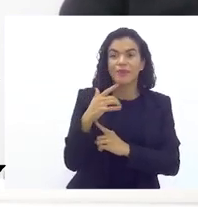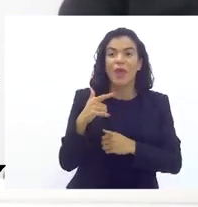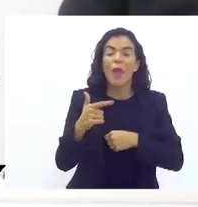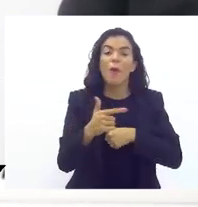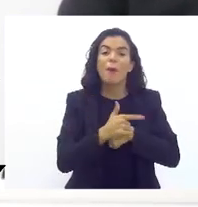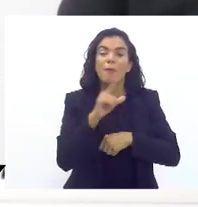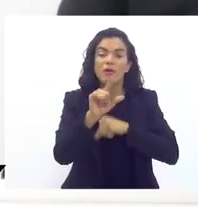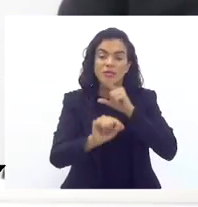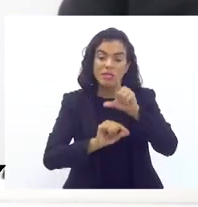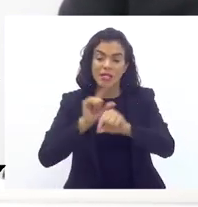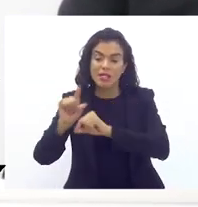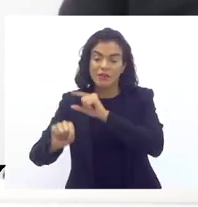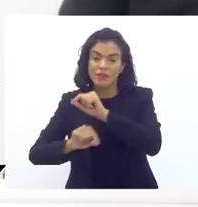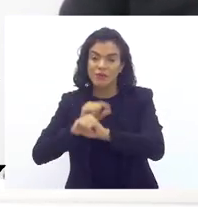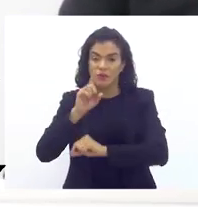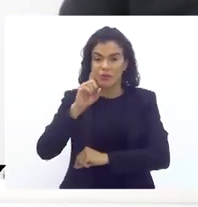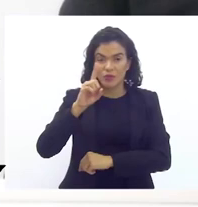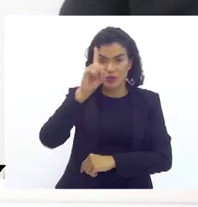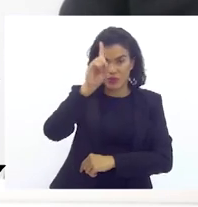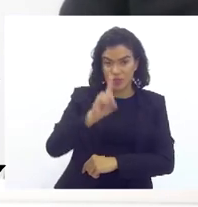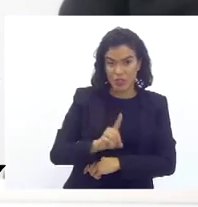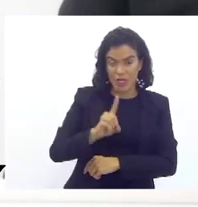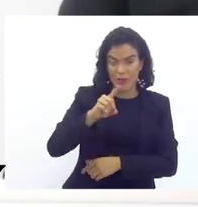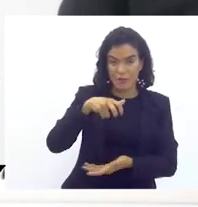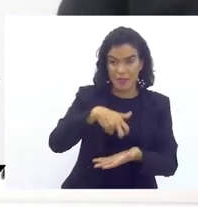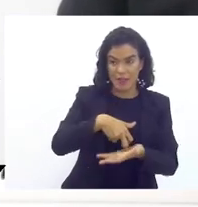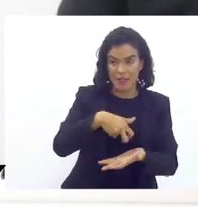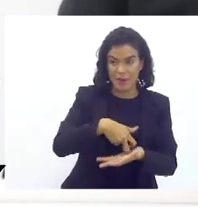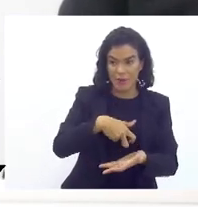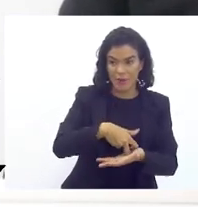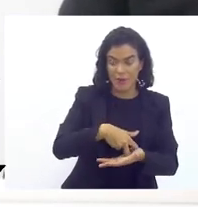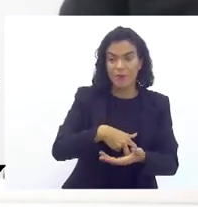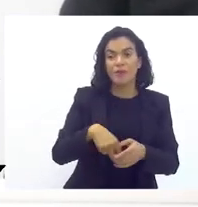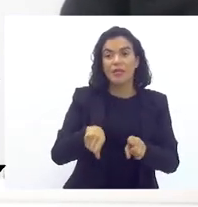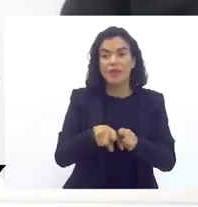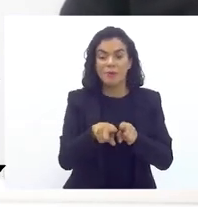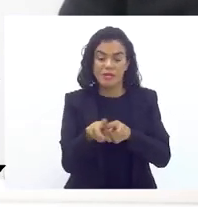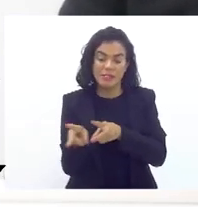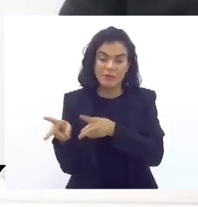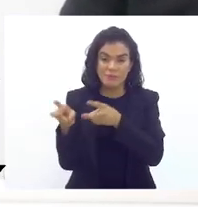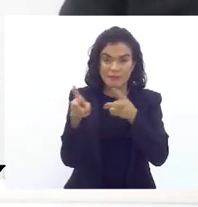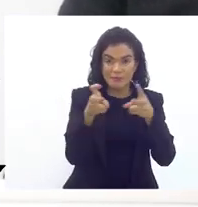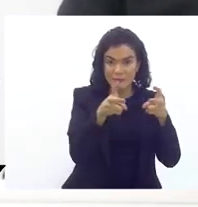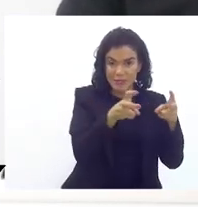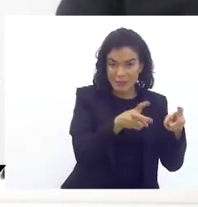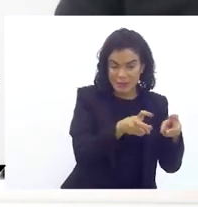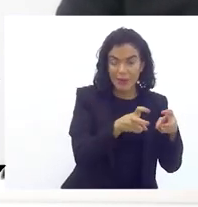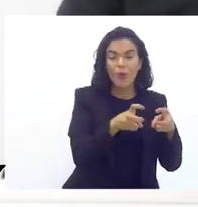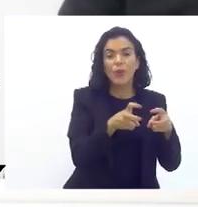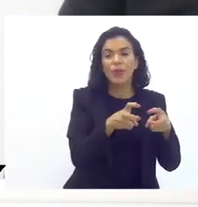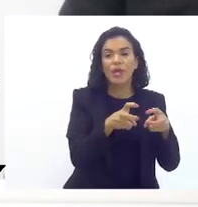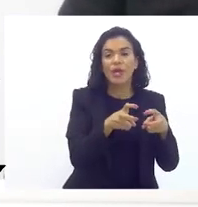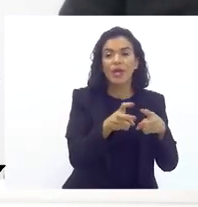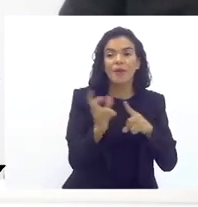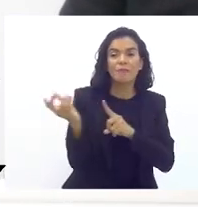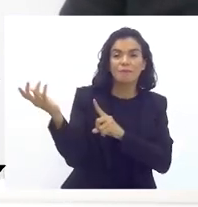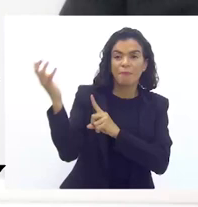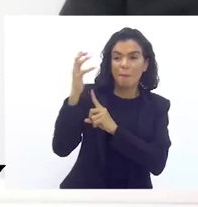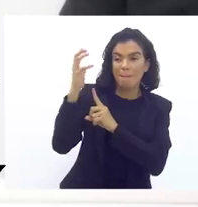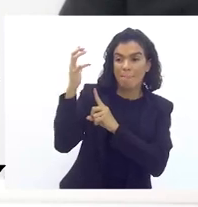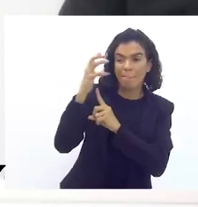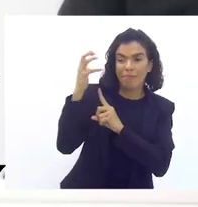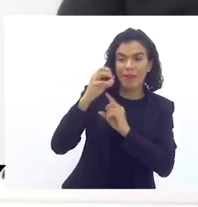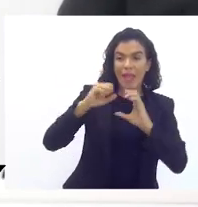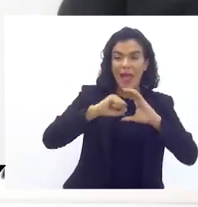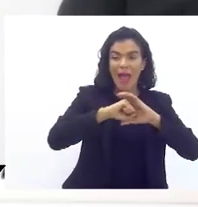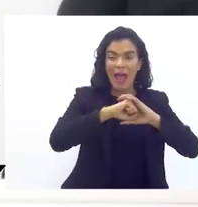seletivo do Direito Penal mas principalmente essa percepção que a gente tem no processo que deixa infiltrar as